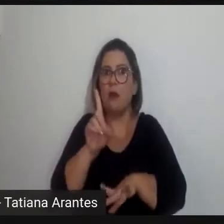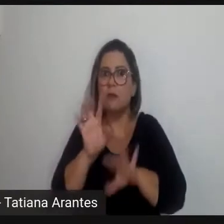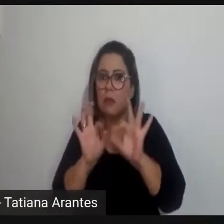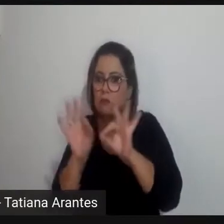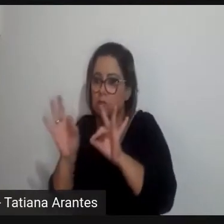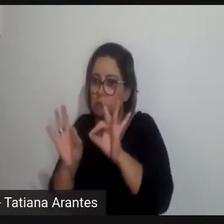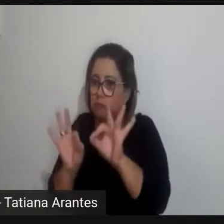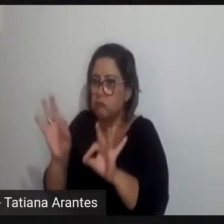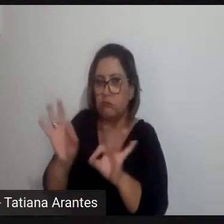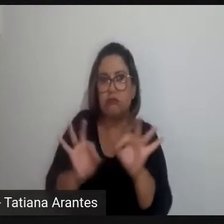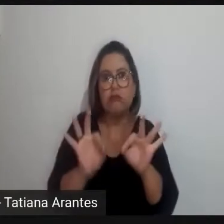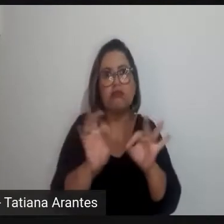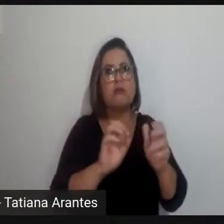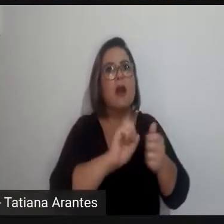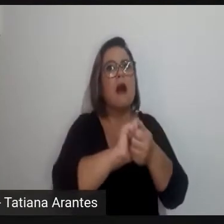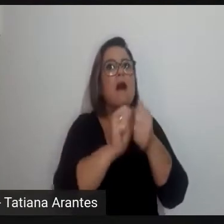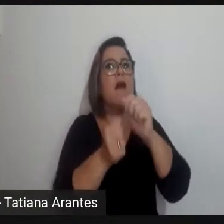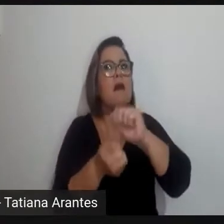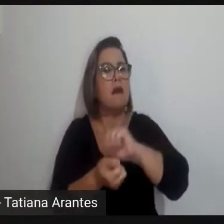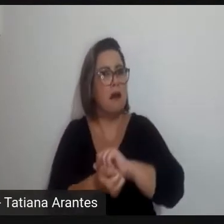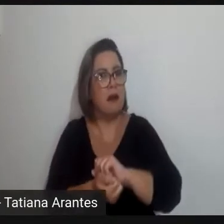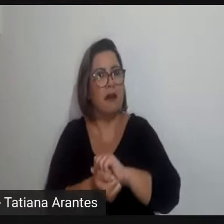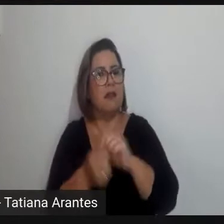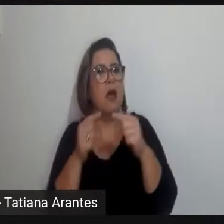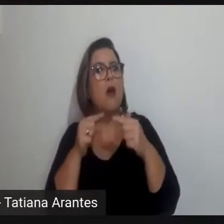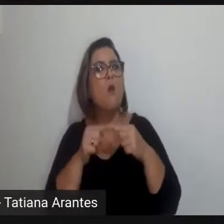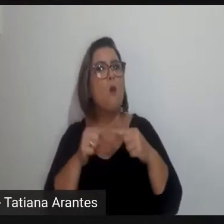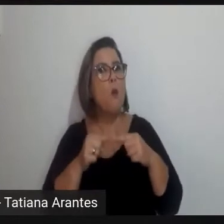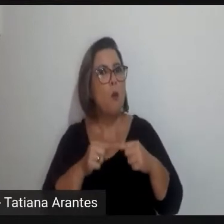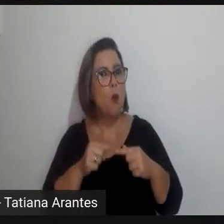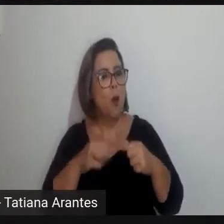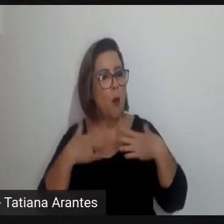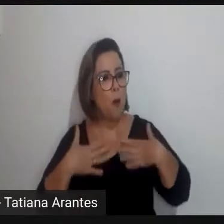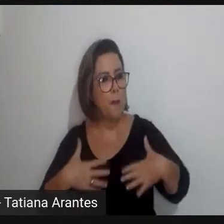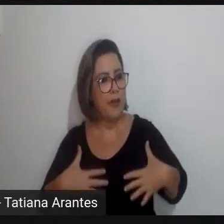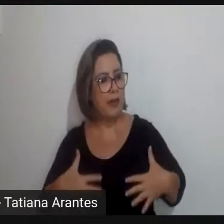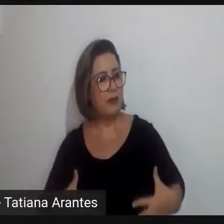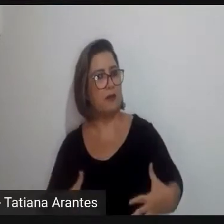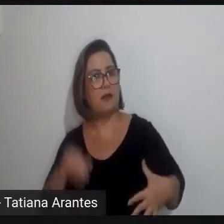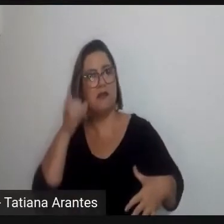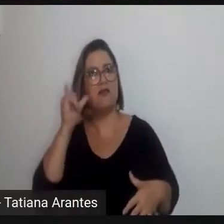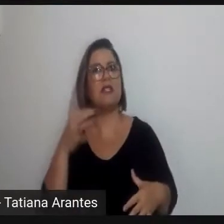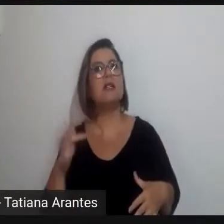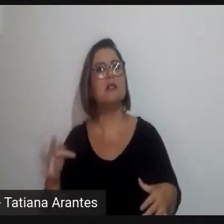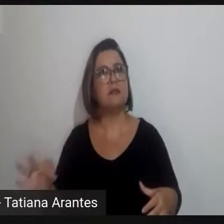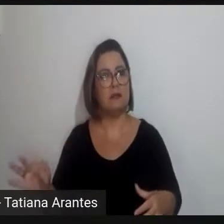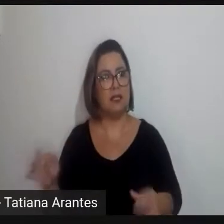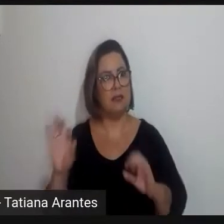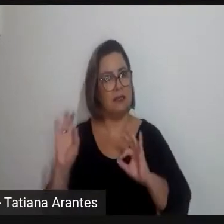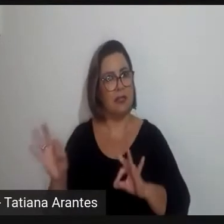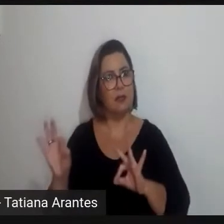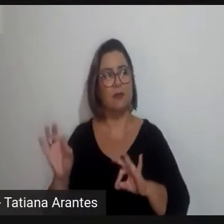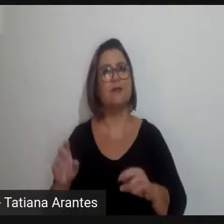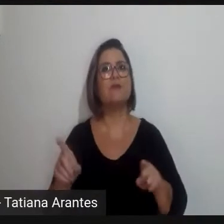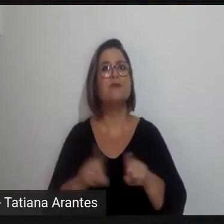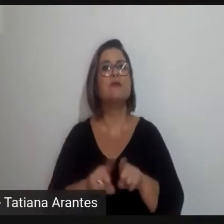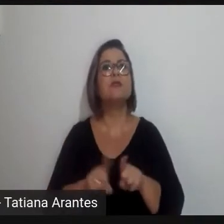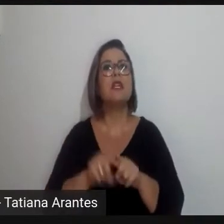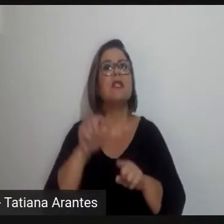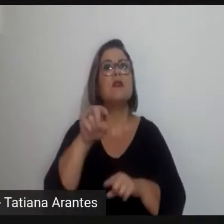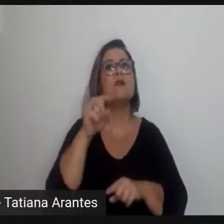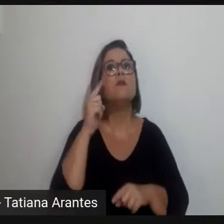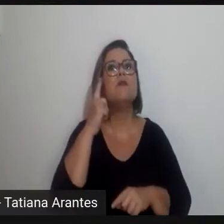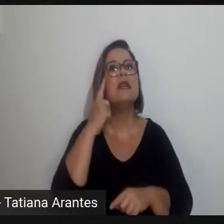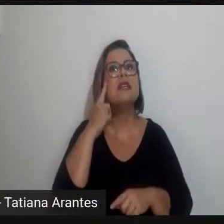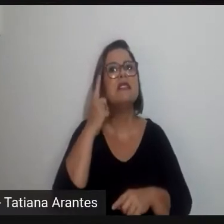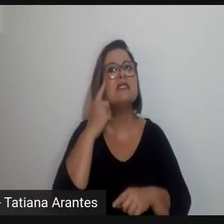práticas disso, a gente já pode falar alguma coisa. É lógico que haverá desdobramentos. Um dos aspectos tem